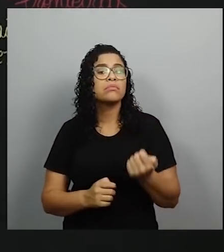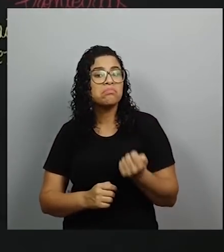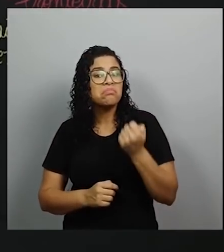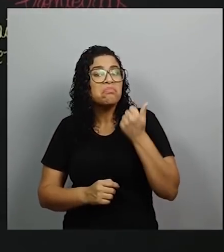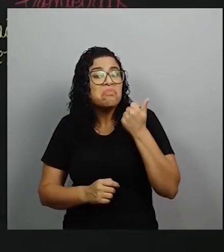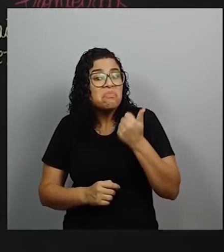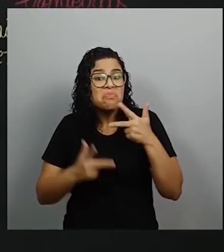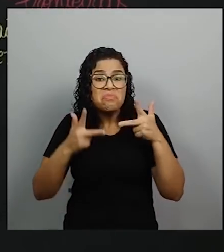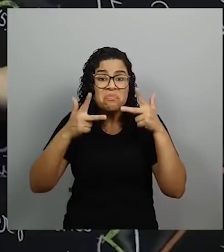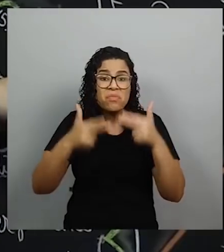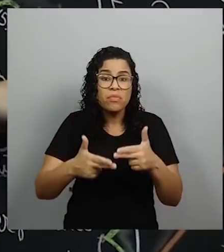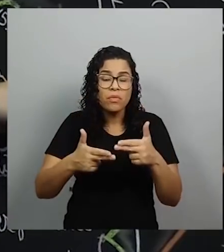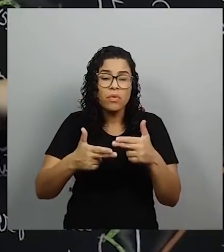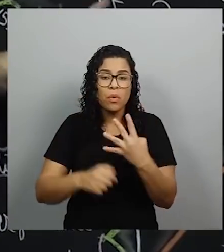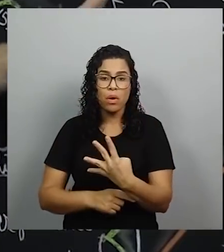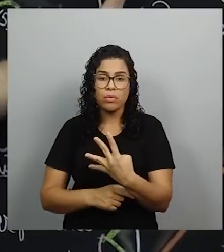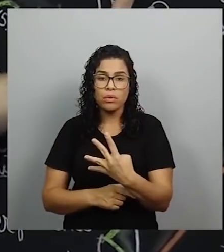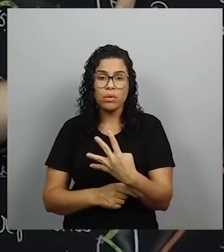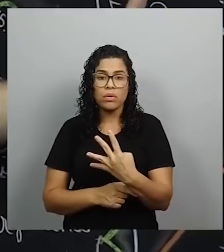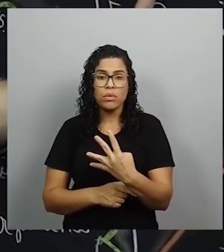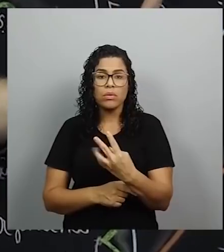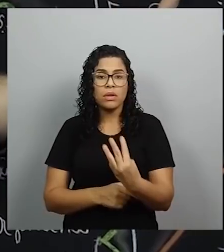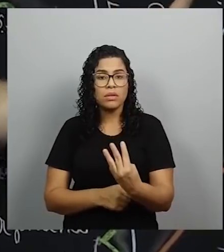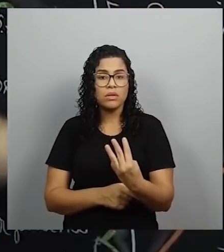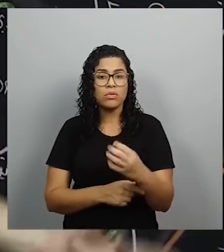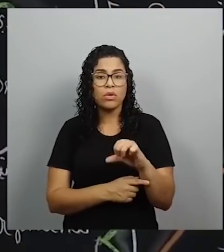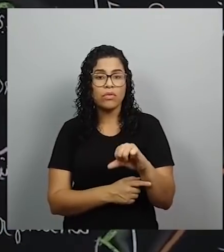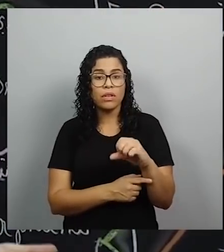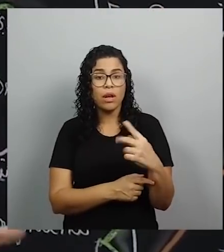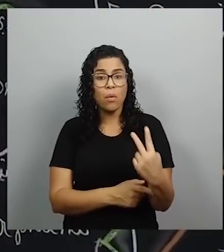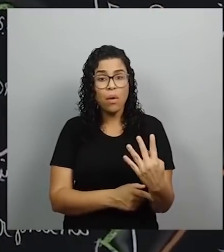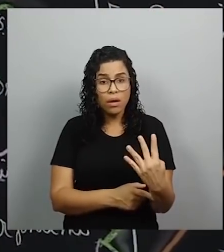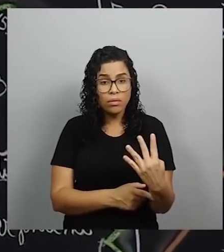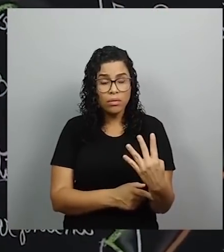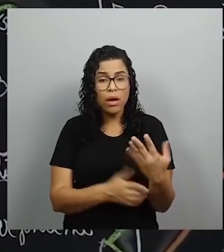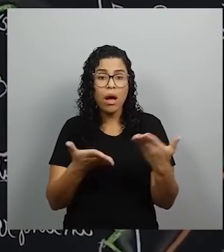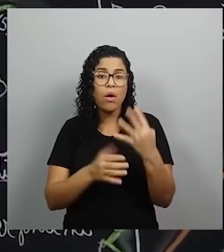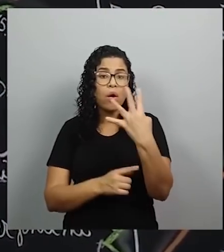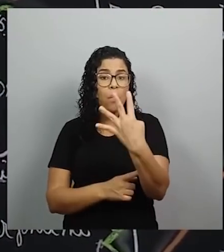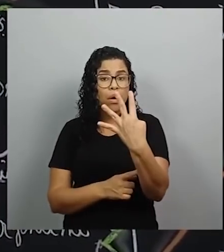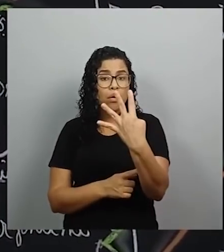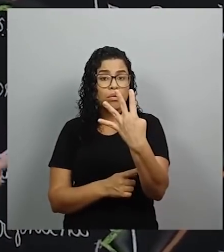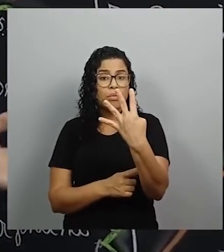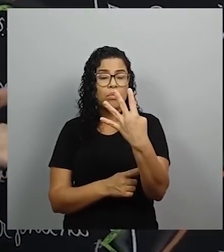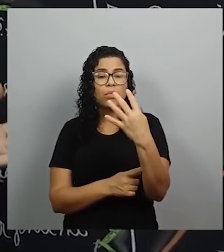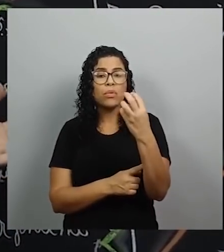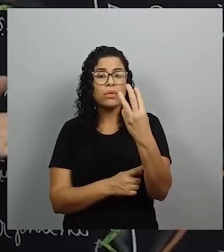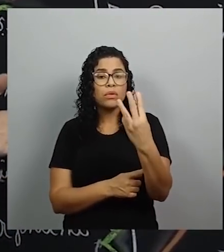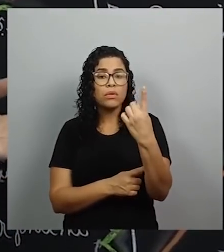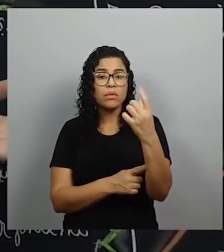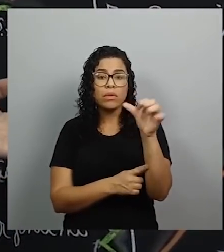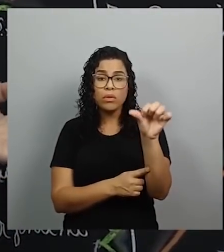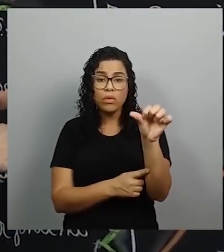ó, 4.394, 4.319. É quase a mesma coisa. Tem